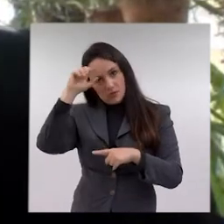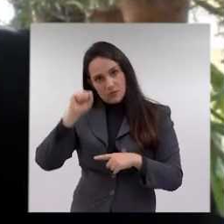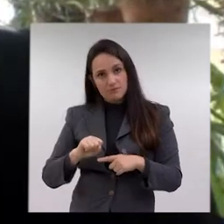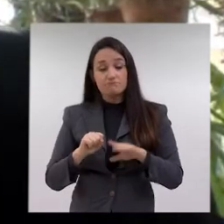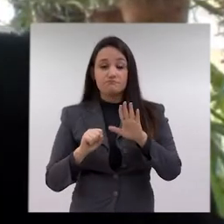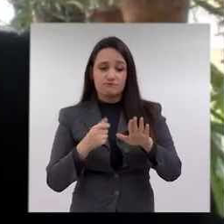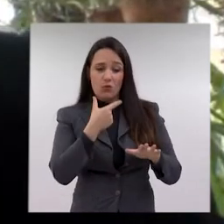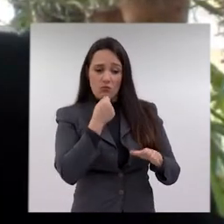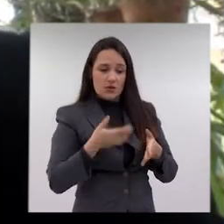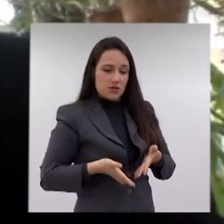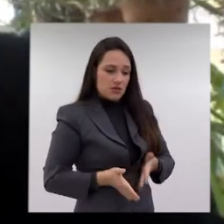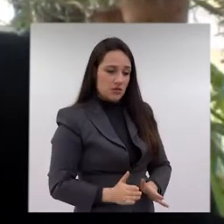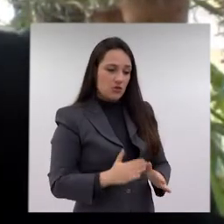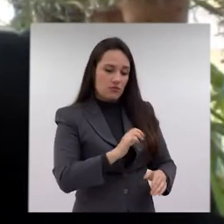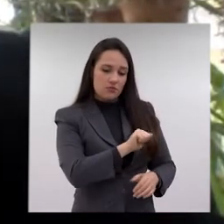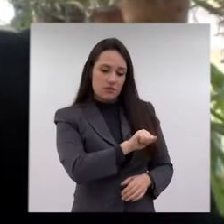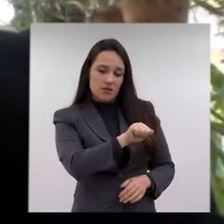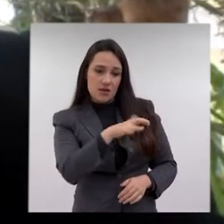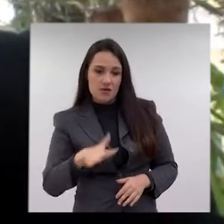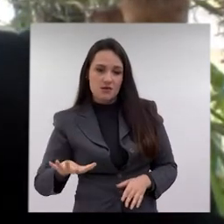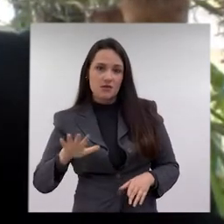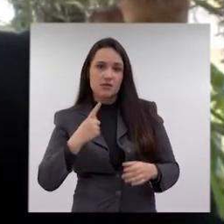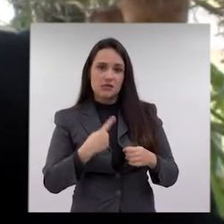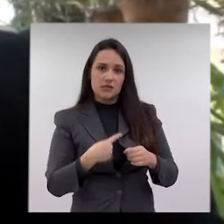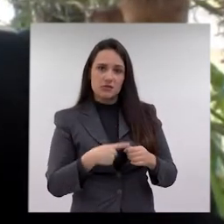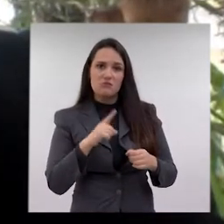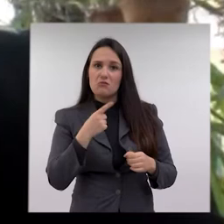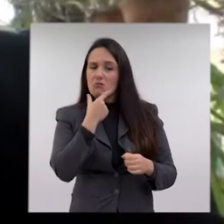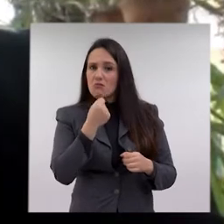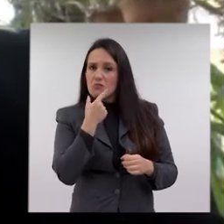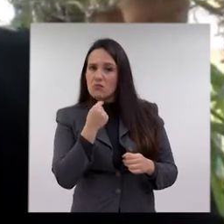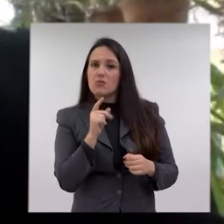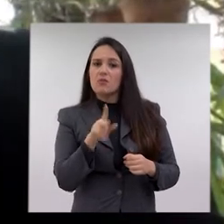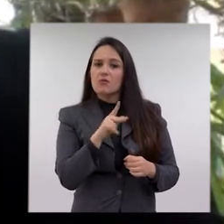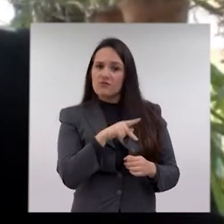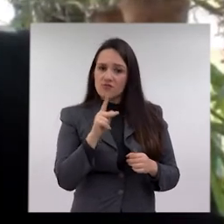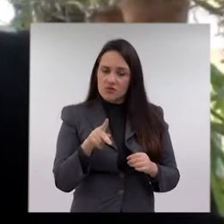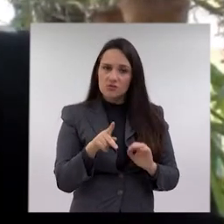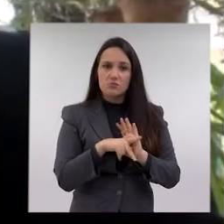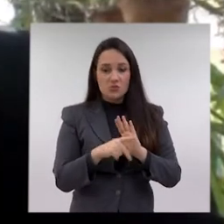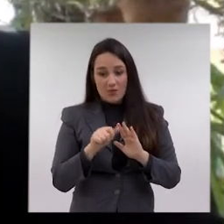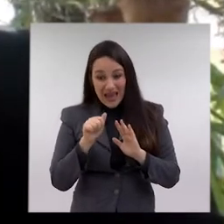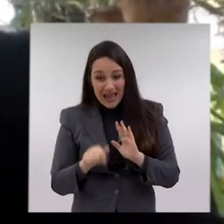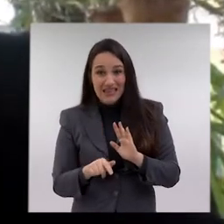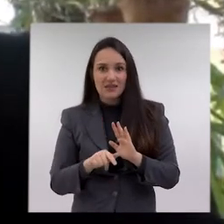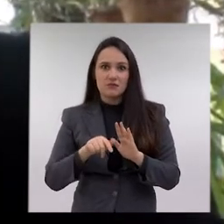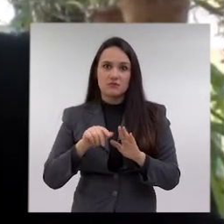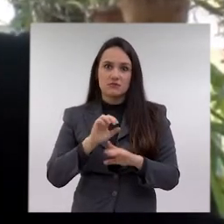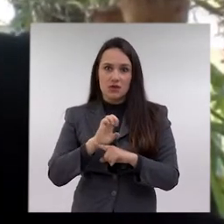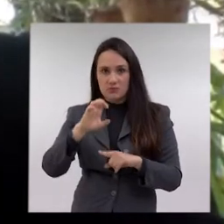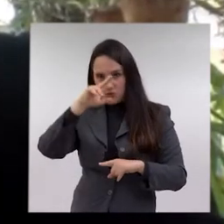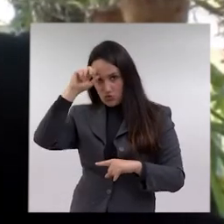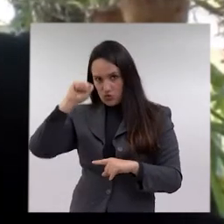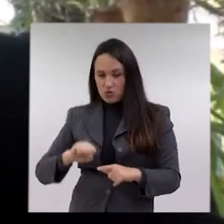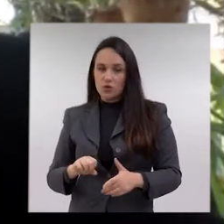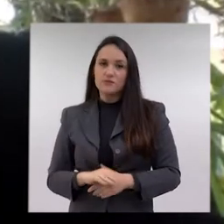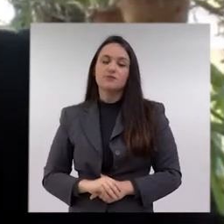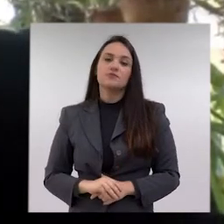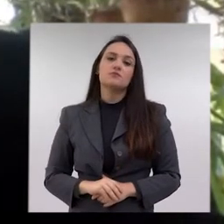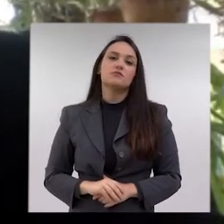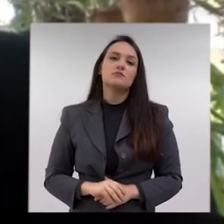Ele nasceu em Aquidauana, então é um pesquisador, é um professor da nossa terra, né, do Mato Grosso do